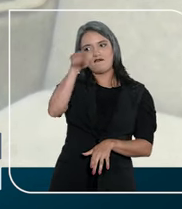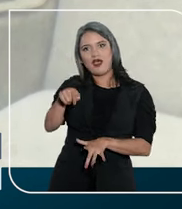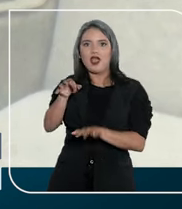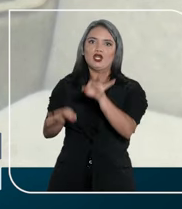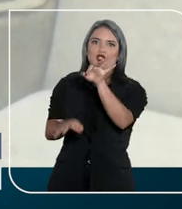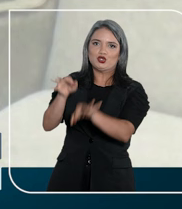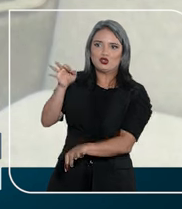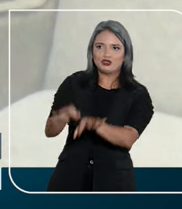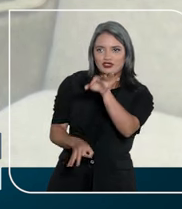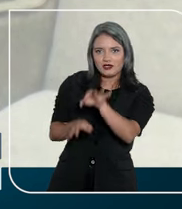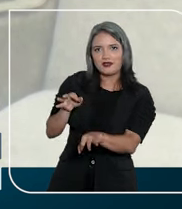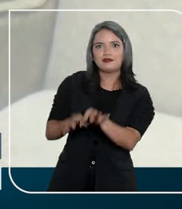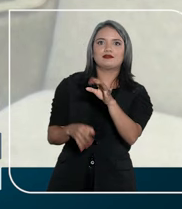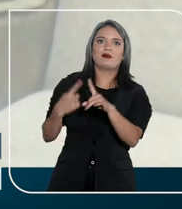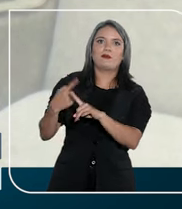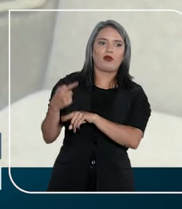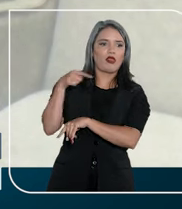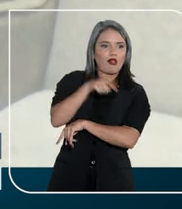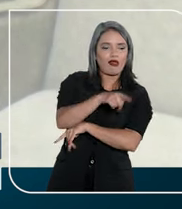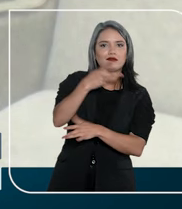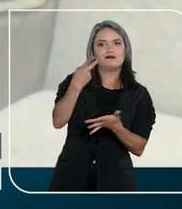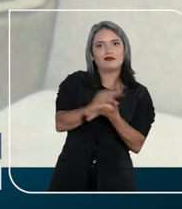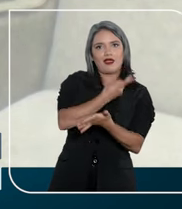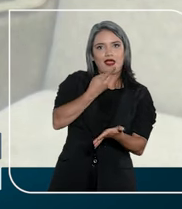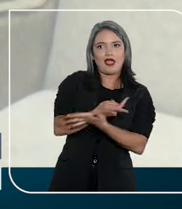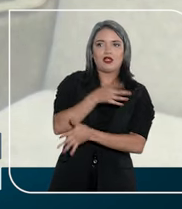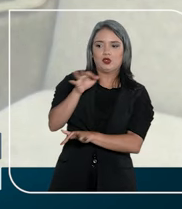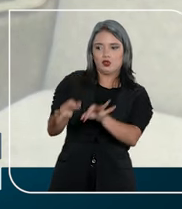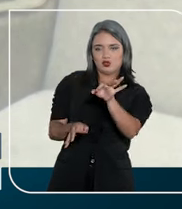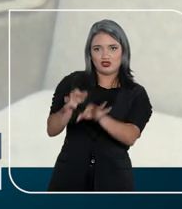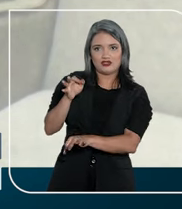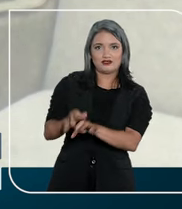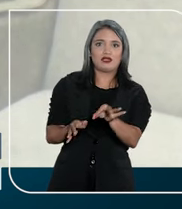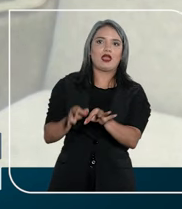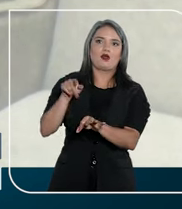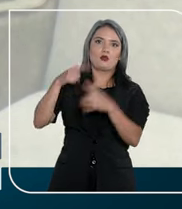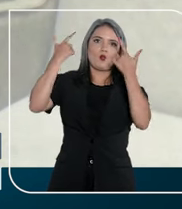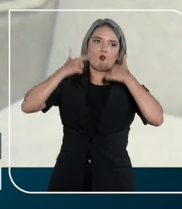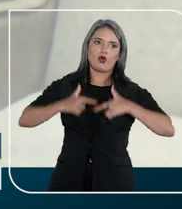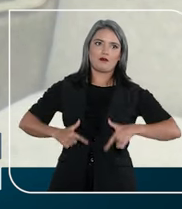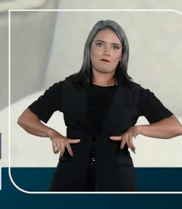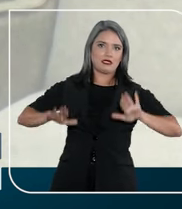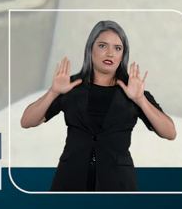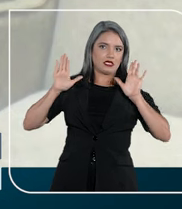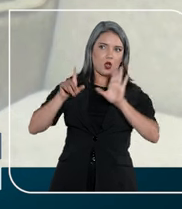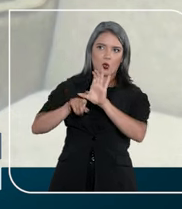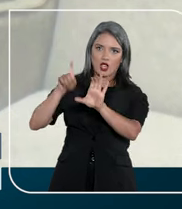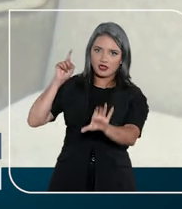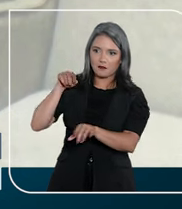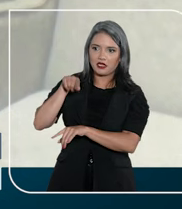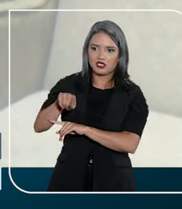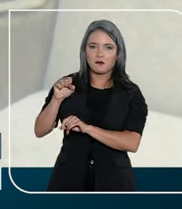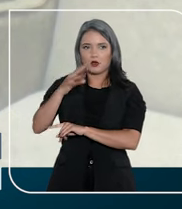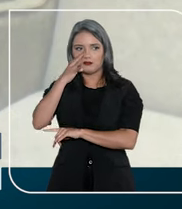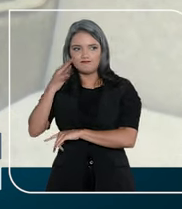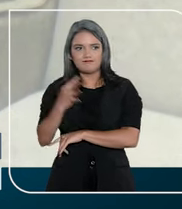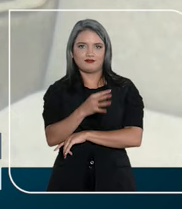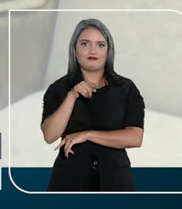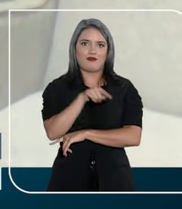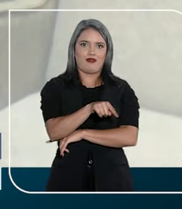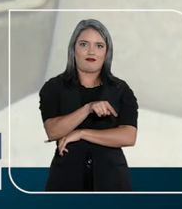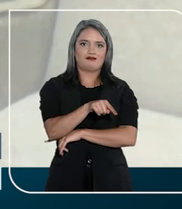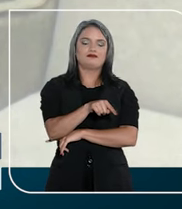Judiciário, porque o Judiciário tem uma independência maior, uma imparcialidade maior, para que aponte esse erro.